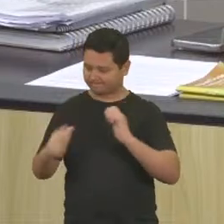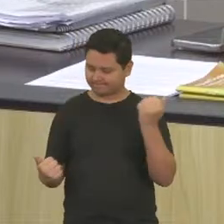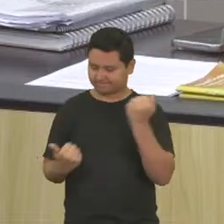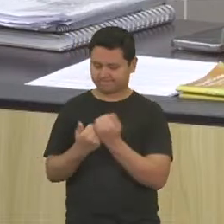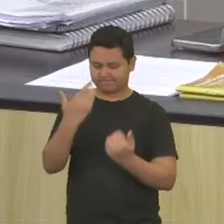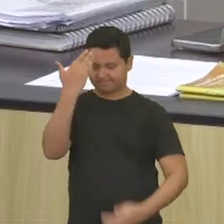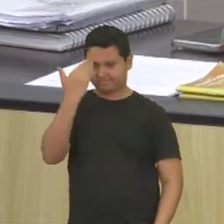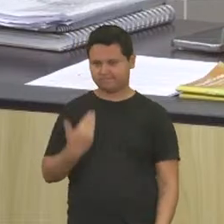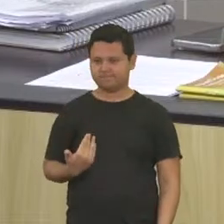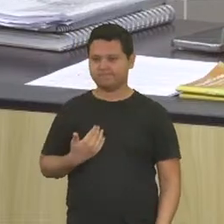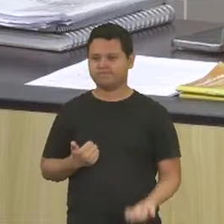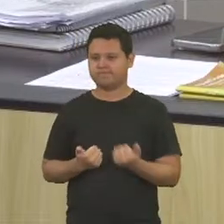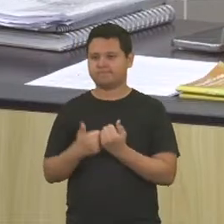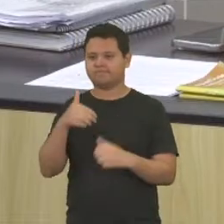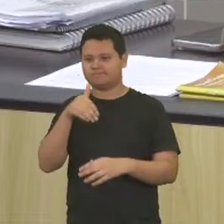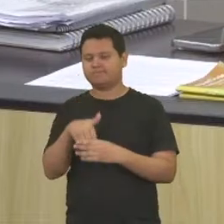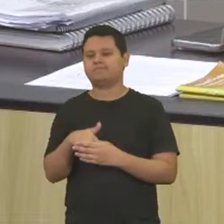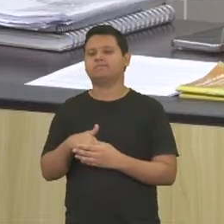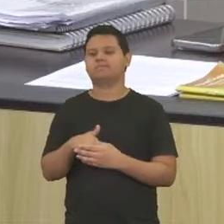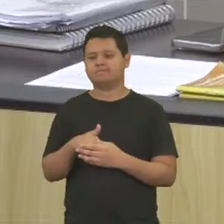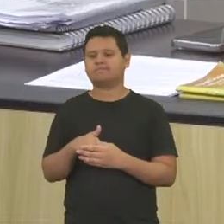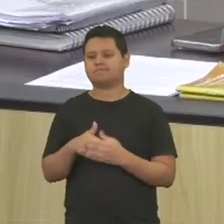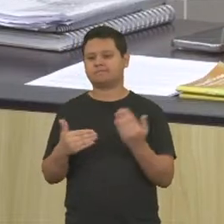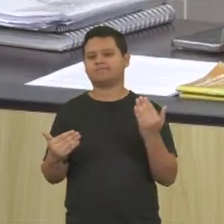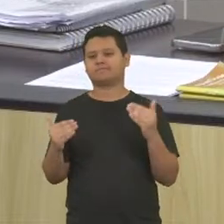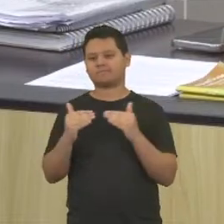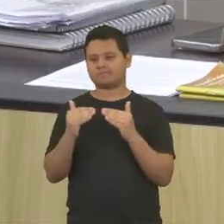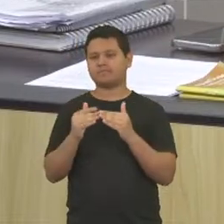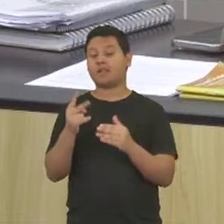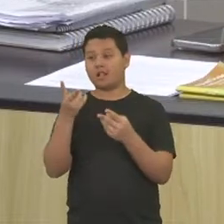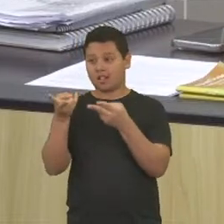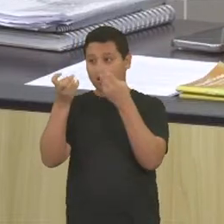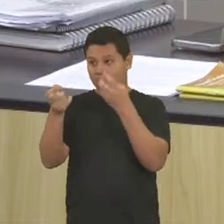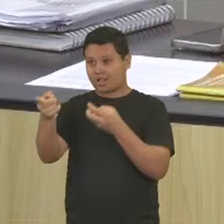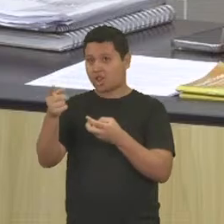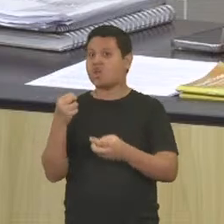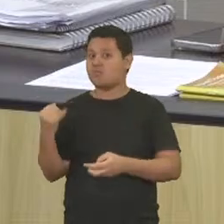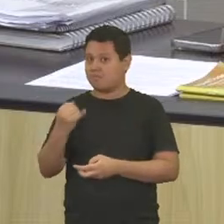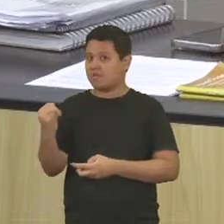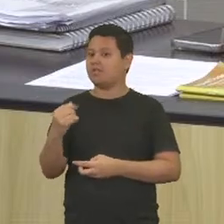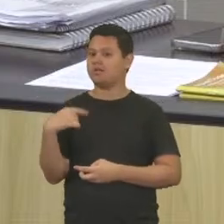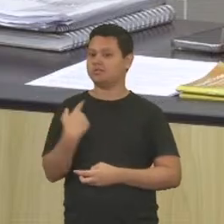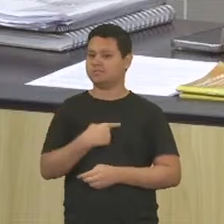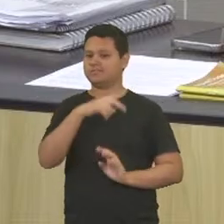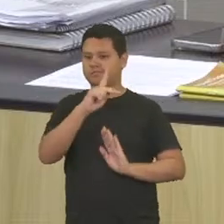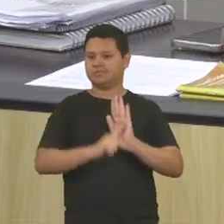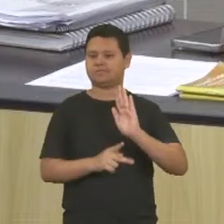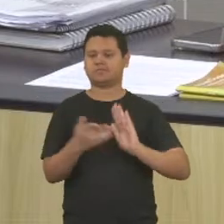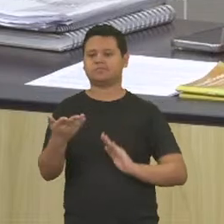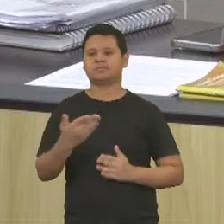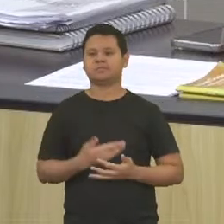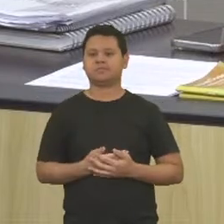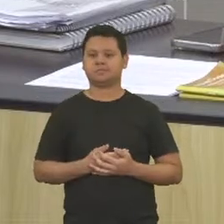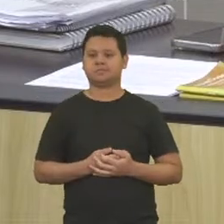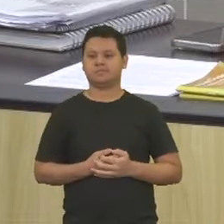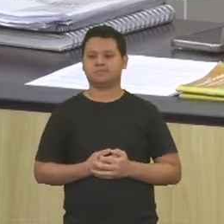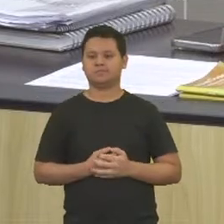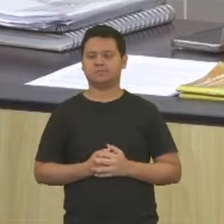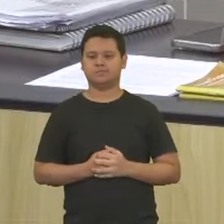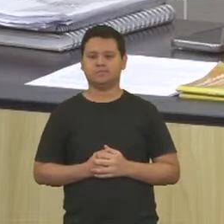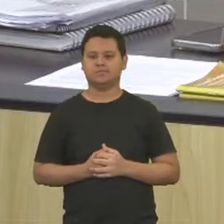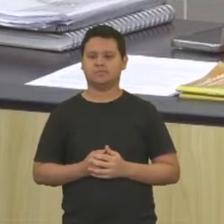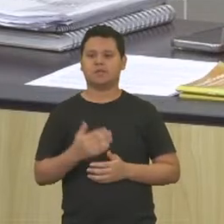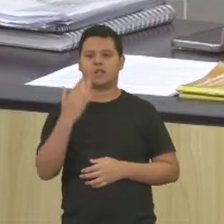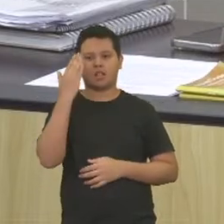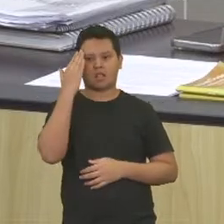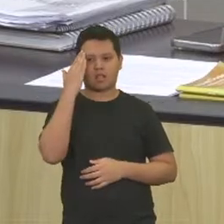voto favorável, e que bom que você percebeu que o grupo faz a diferença nos nossos projetos, né? Você foi